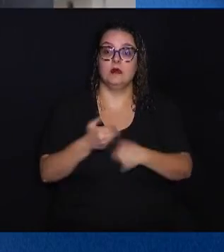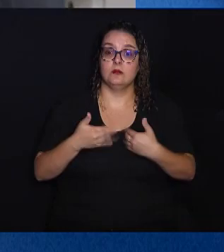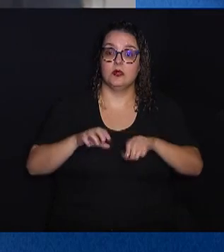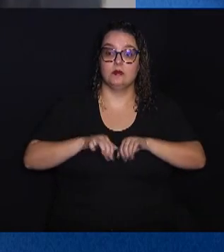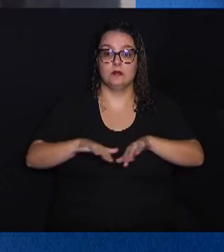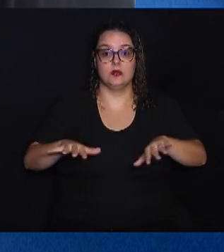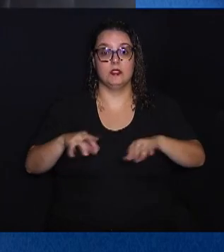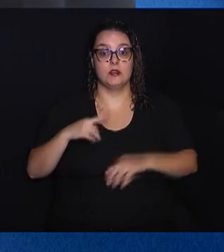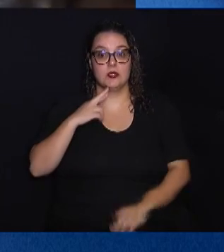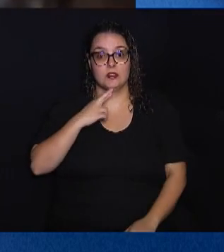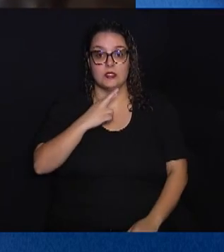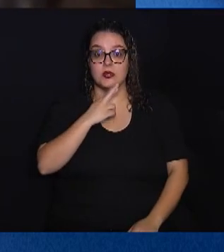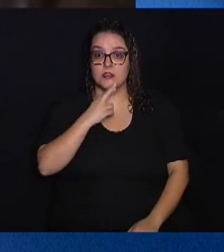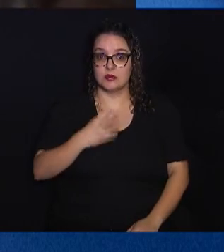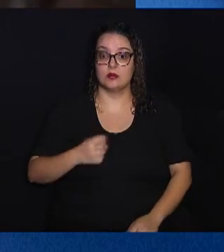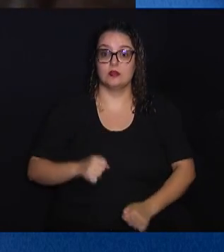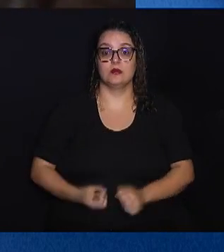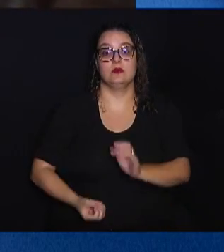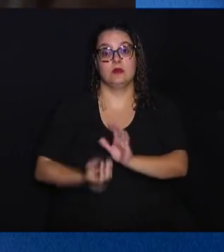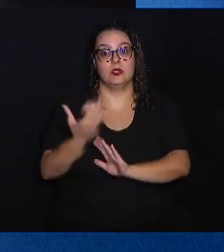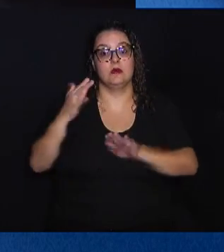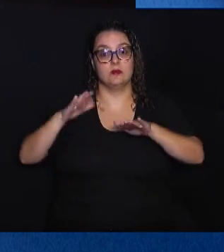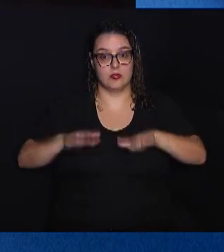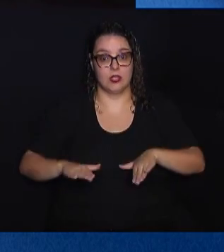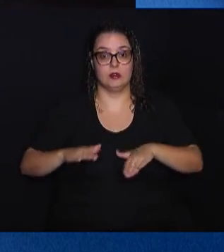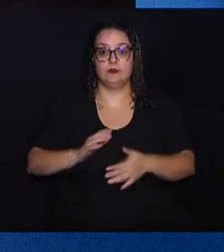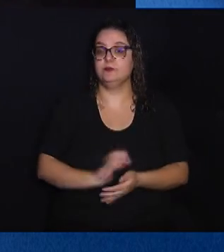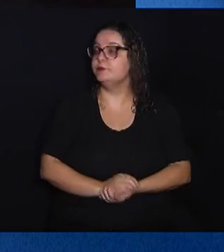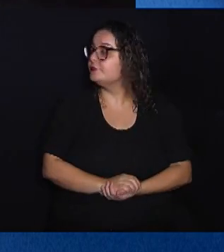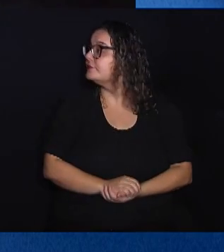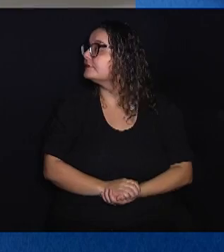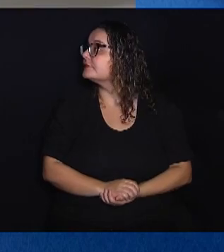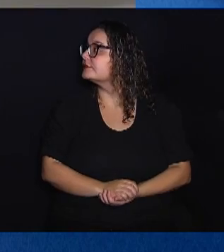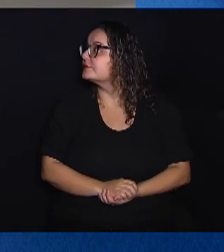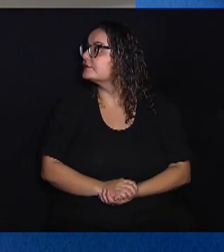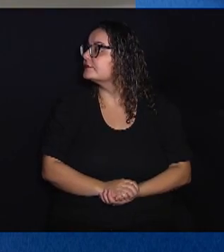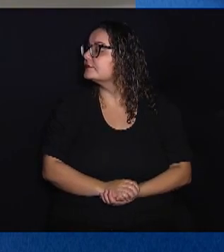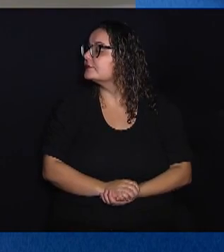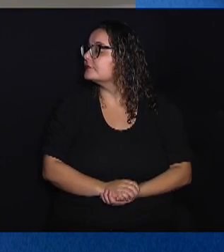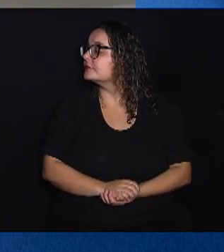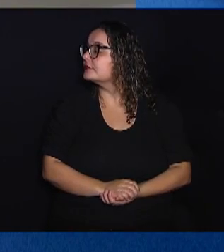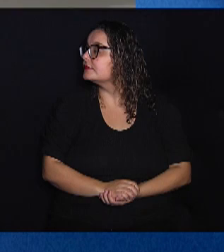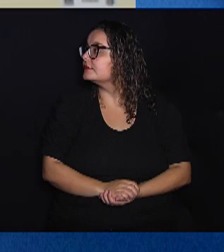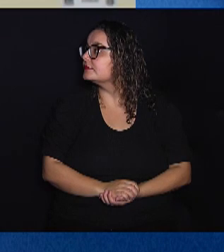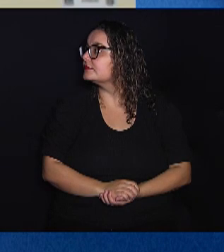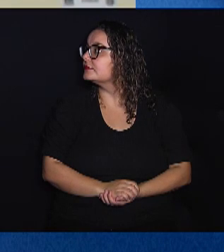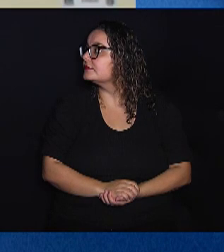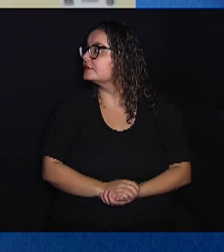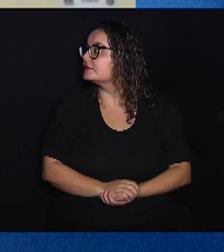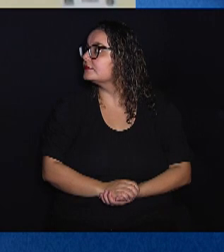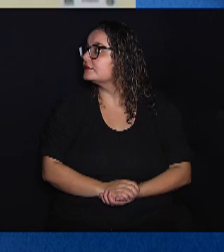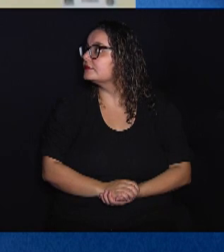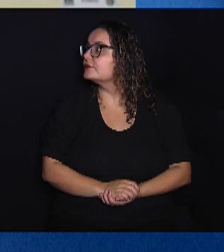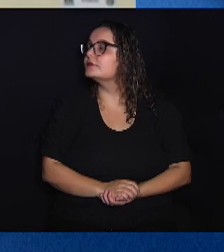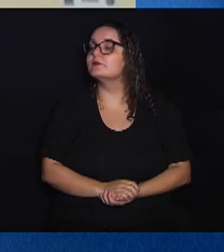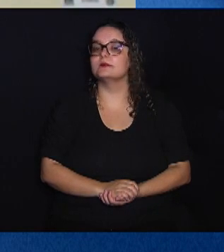divulga 180 vagas de emprego em rede de restaurante que vai se instalar na cidade.